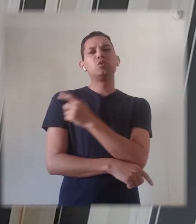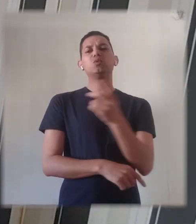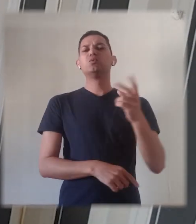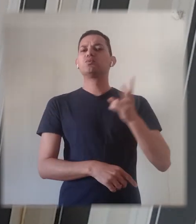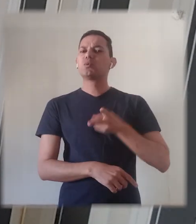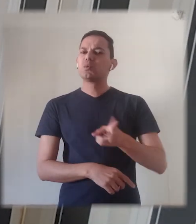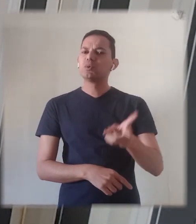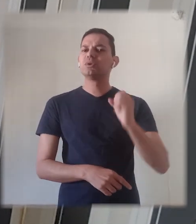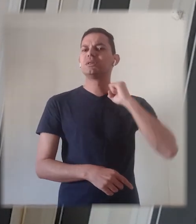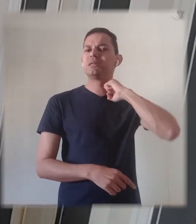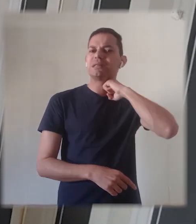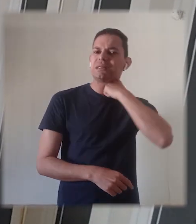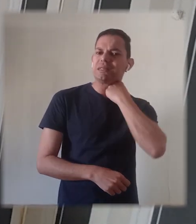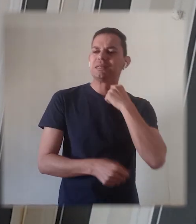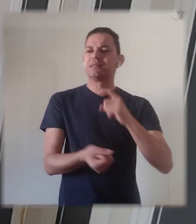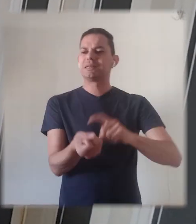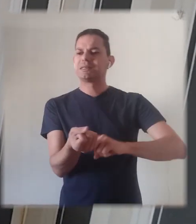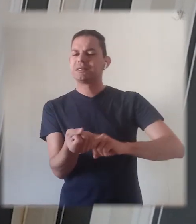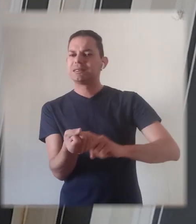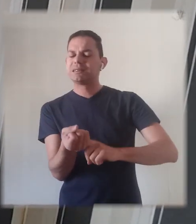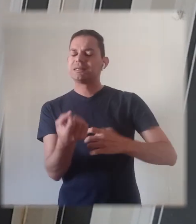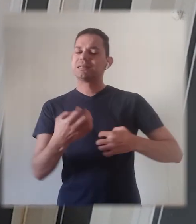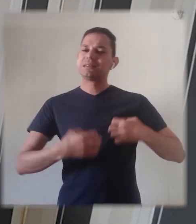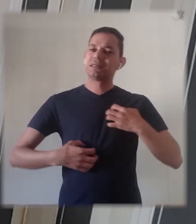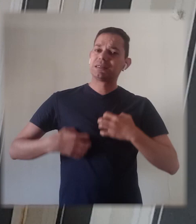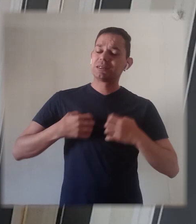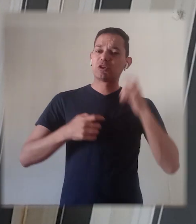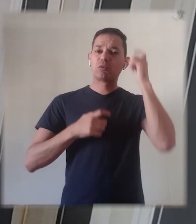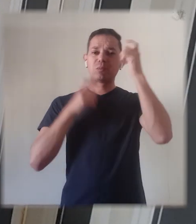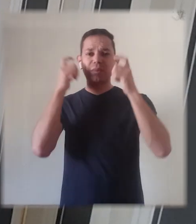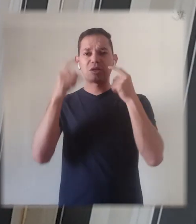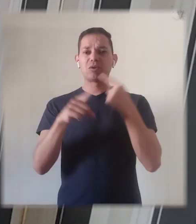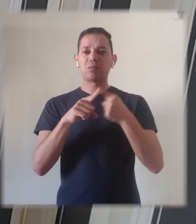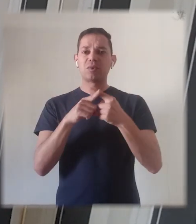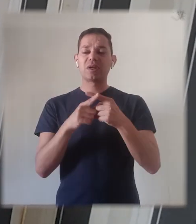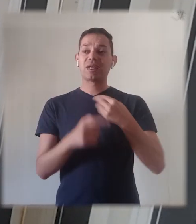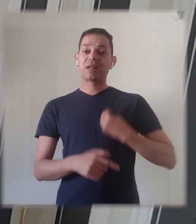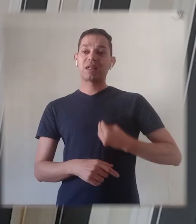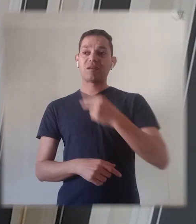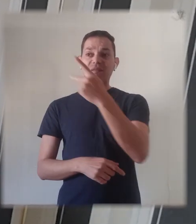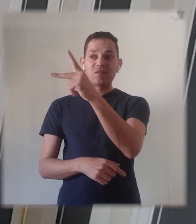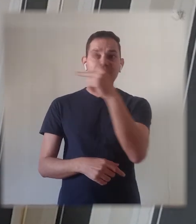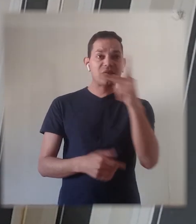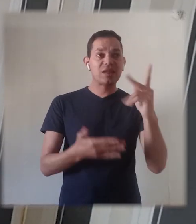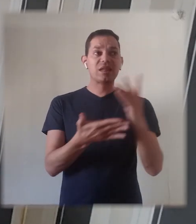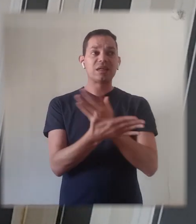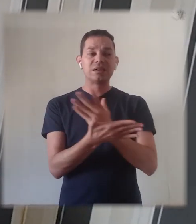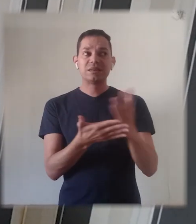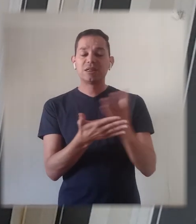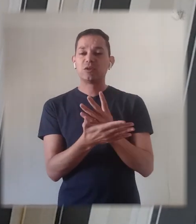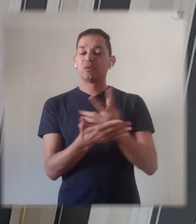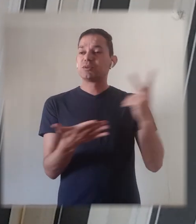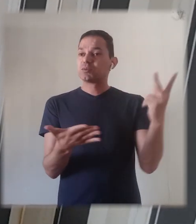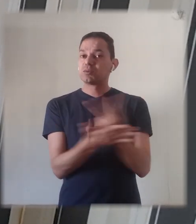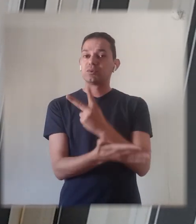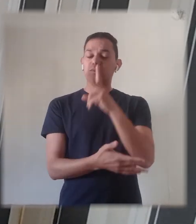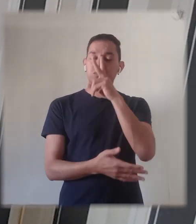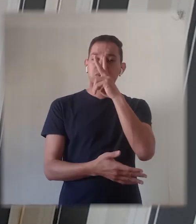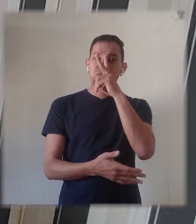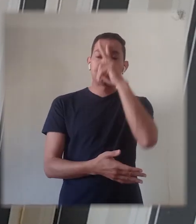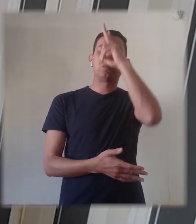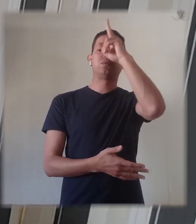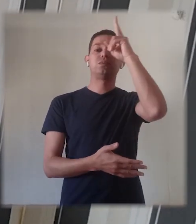diminuição do estresse, elas não estão dando resultado, que o aluno ele passou por alguns episódios, né, que foram muito